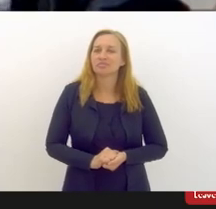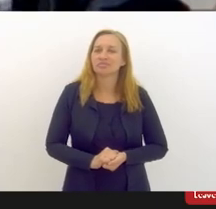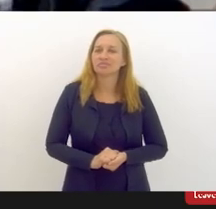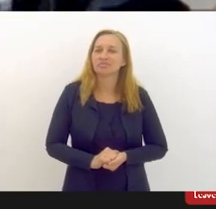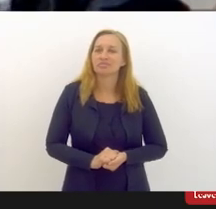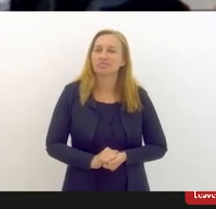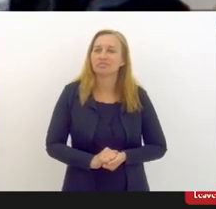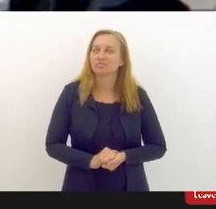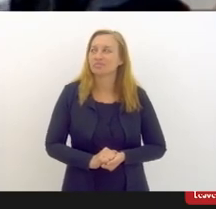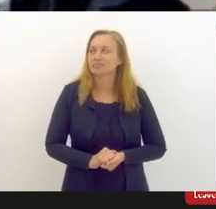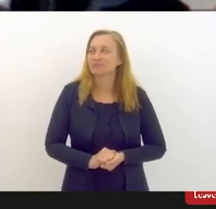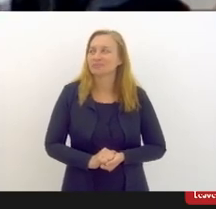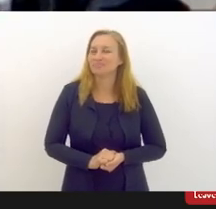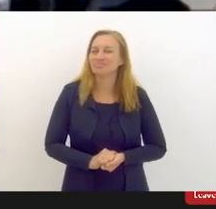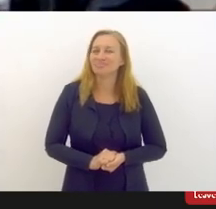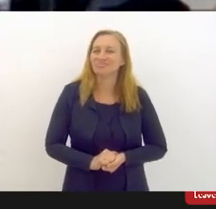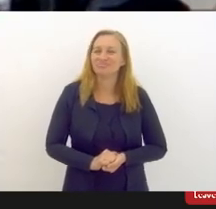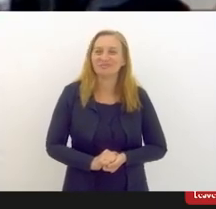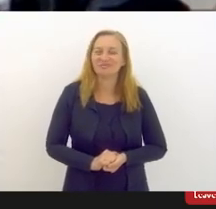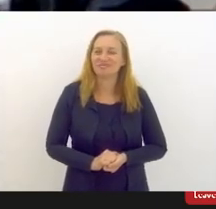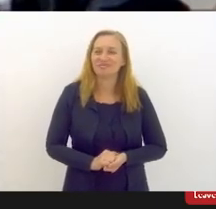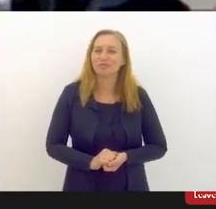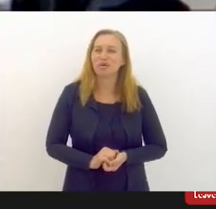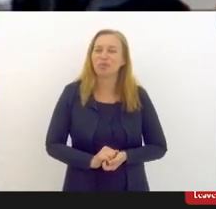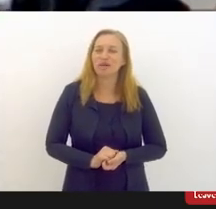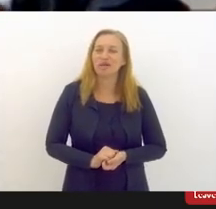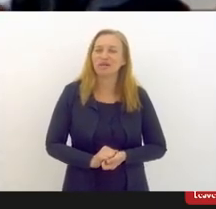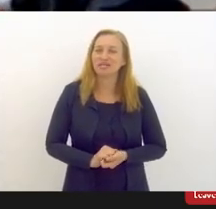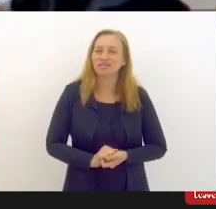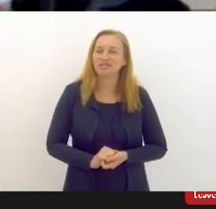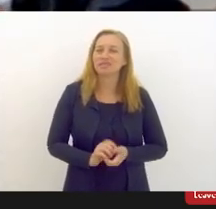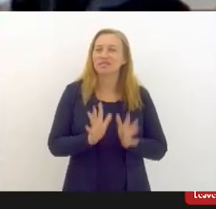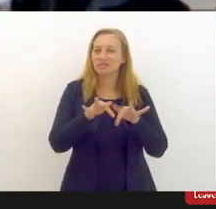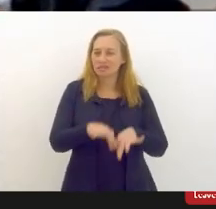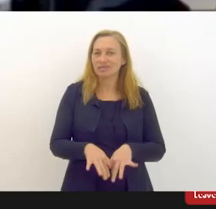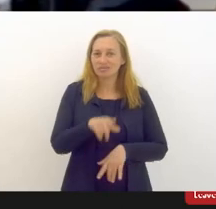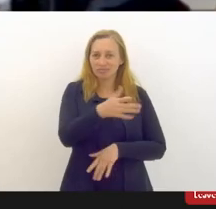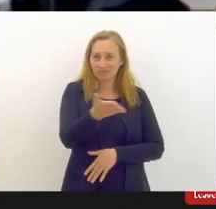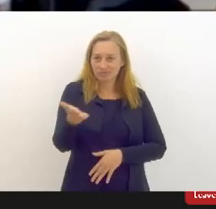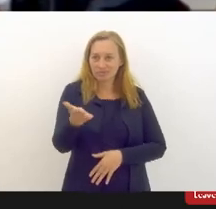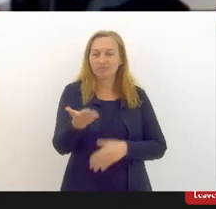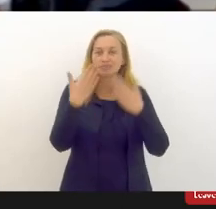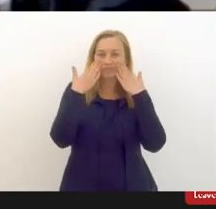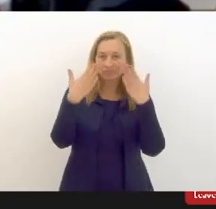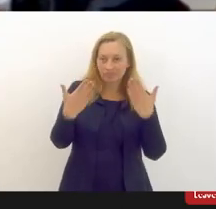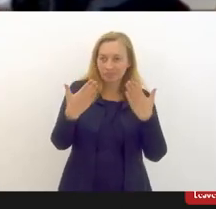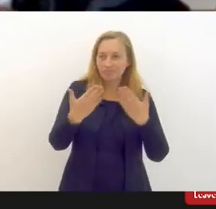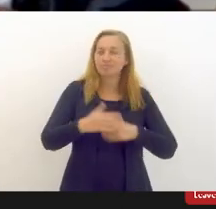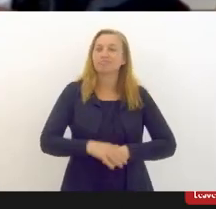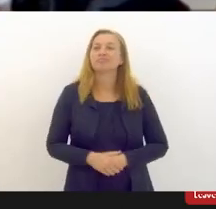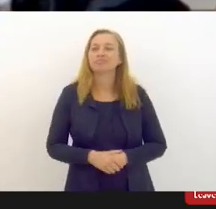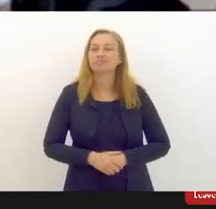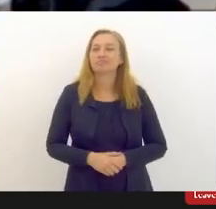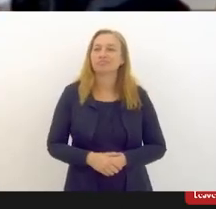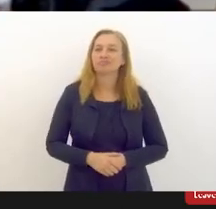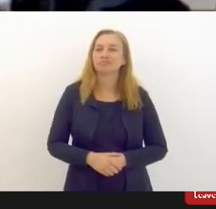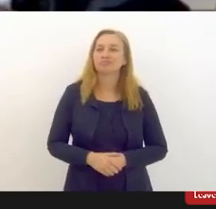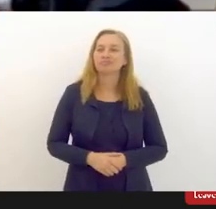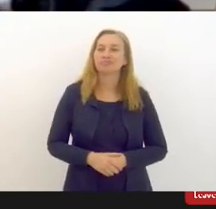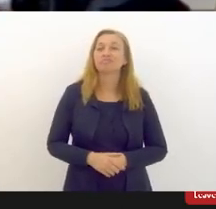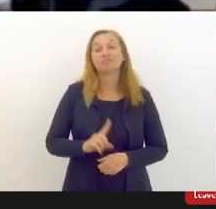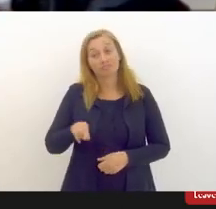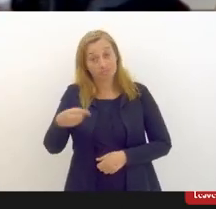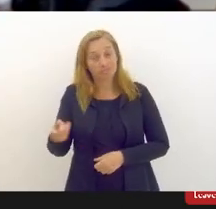atividade dessa comissão mista, que é onde a gente vai concluir aí pela apresentação da minuta de um decreto. Né? E aí